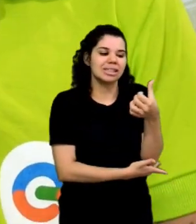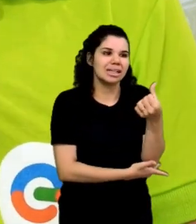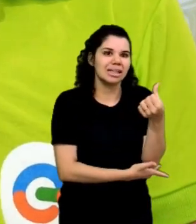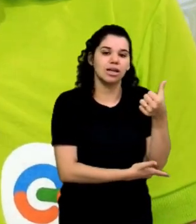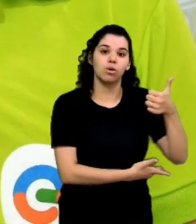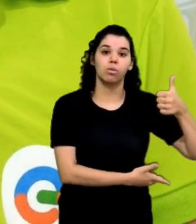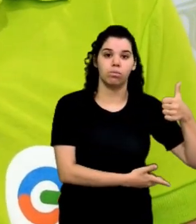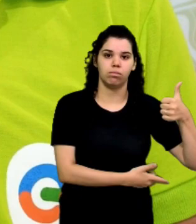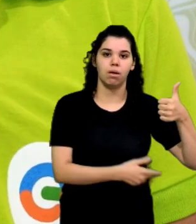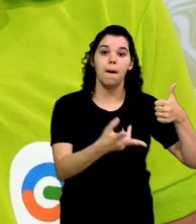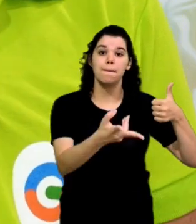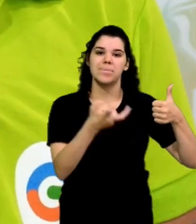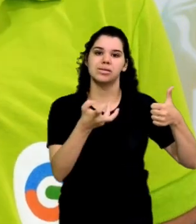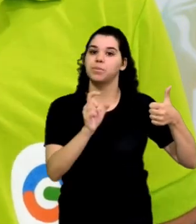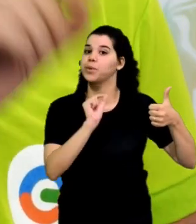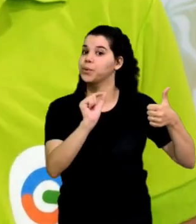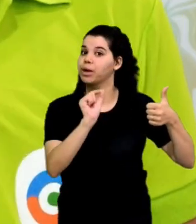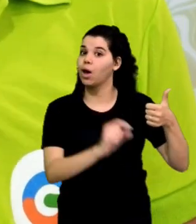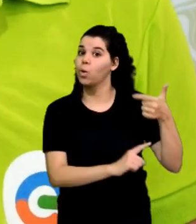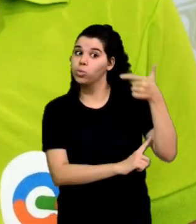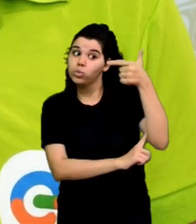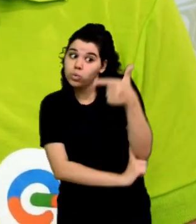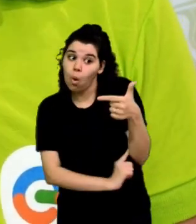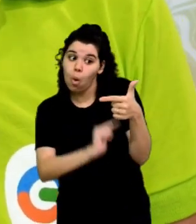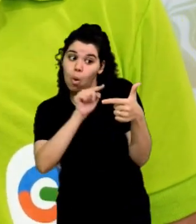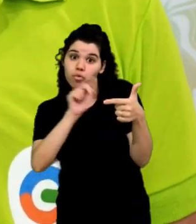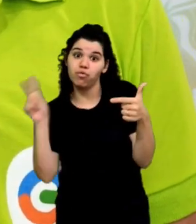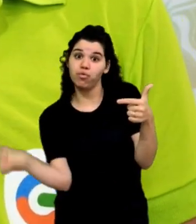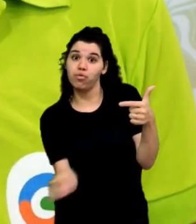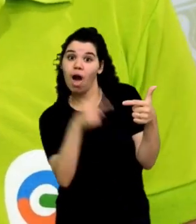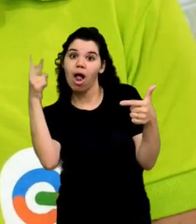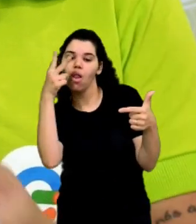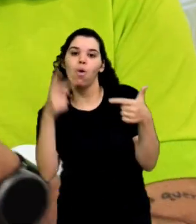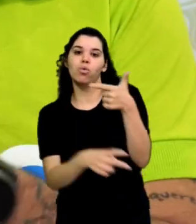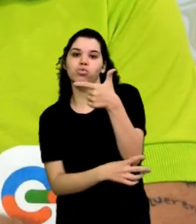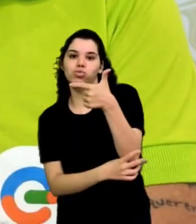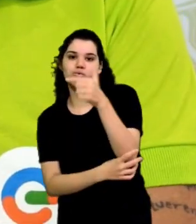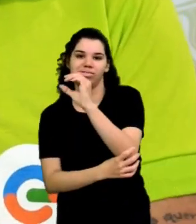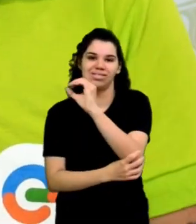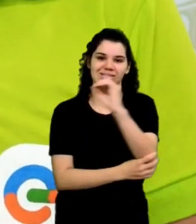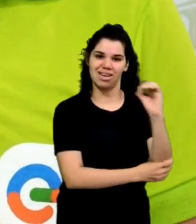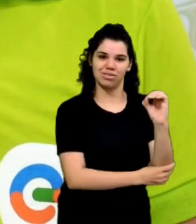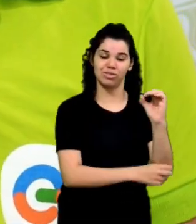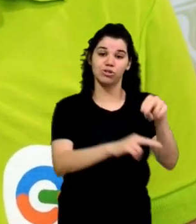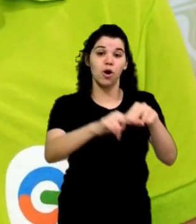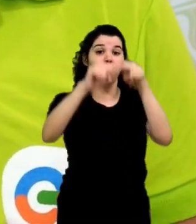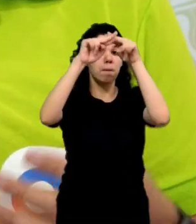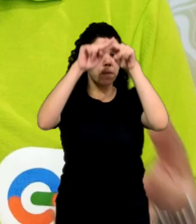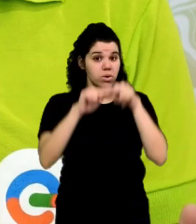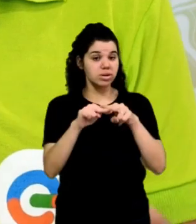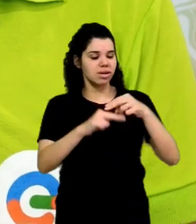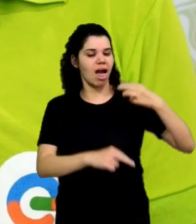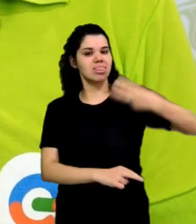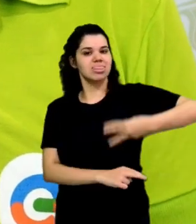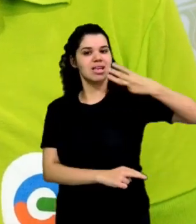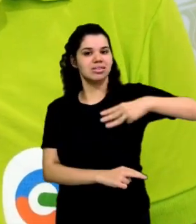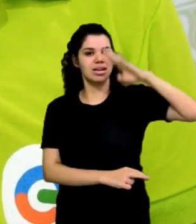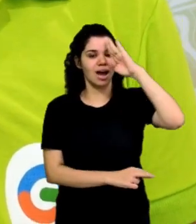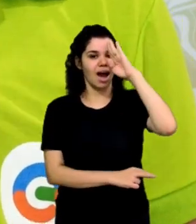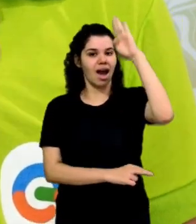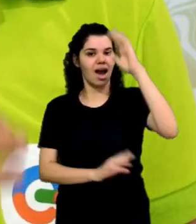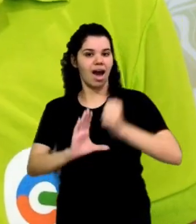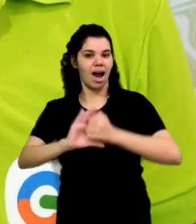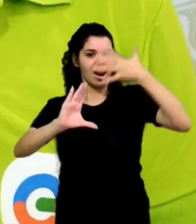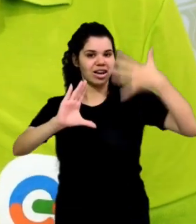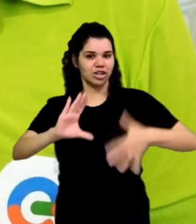261, a gente percebe que o algarismo 2 aí está valendo 200. Então essa é a terceira principal característica